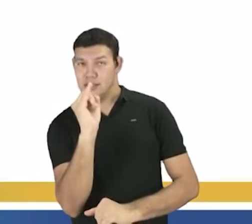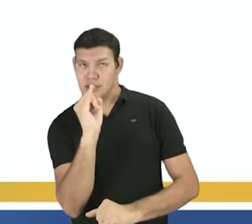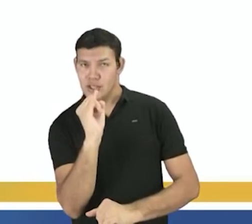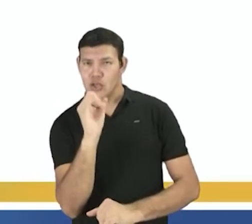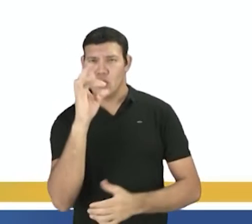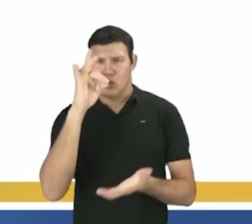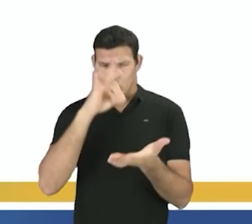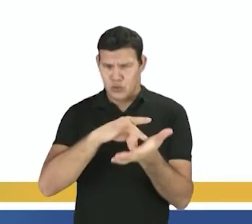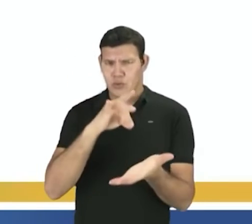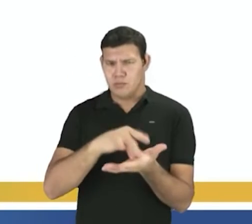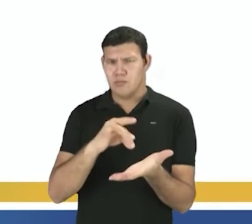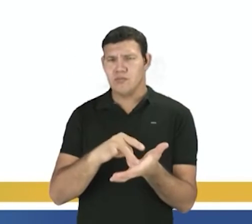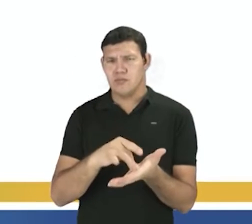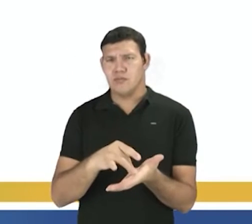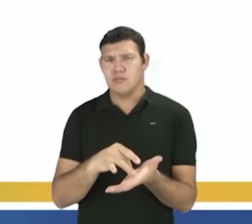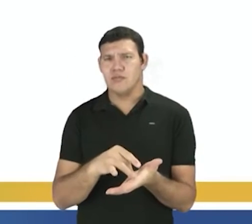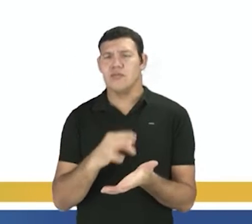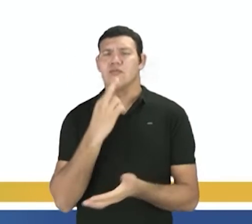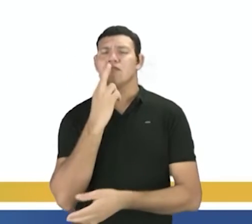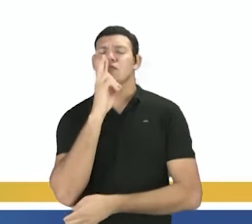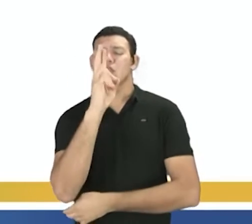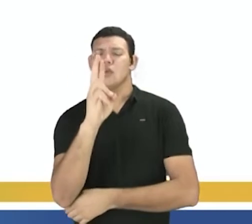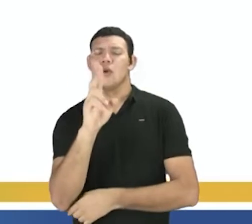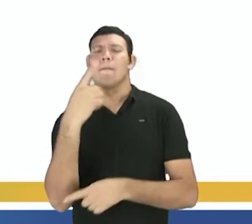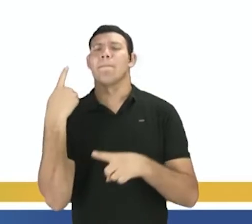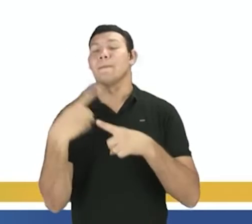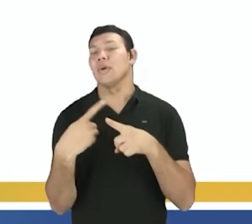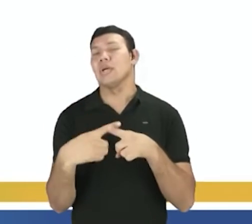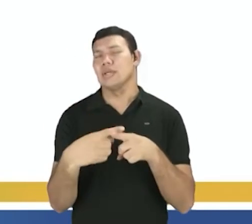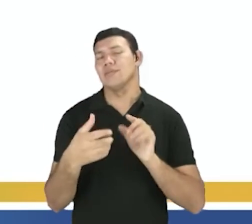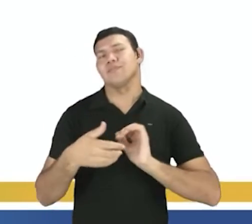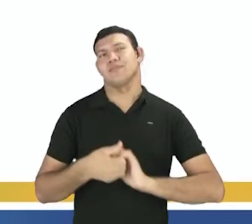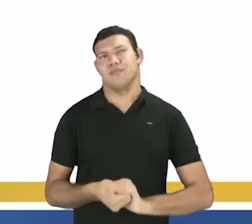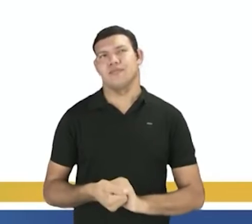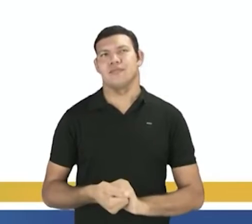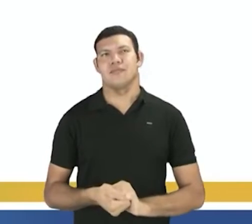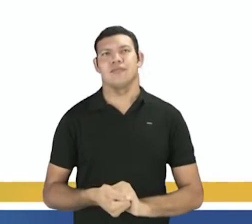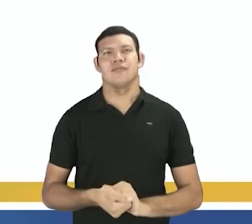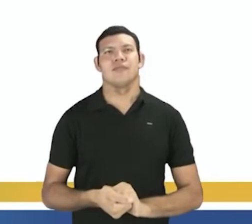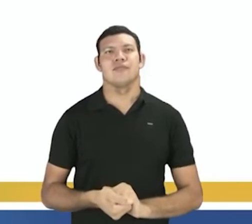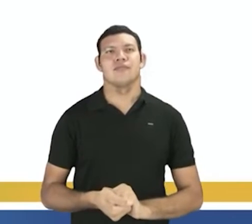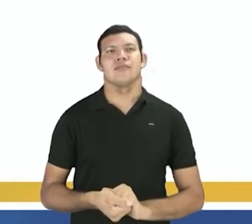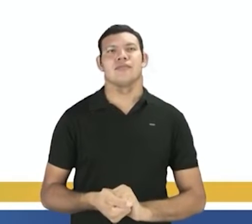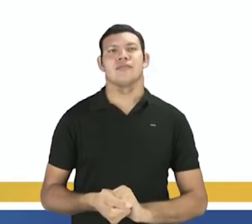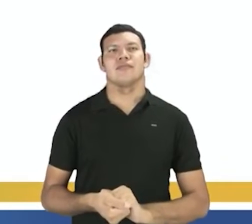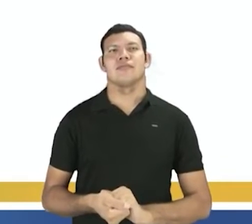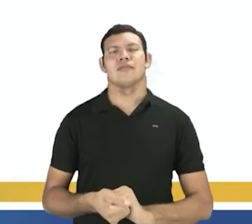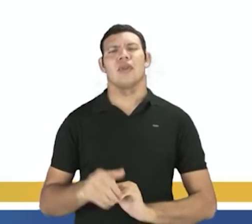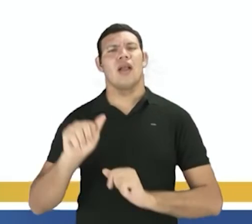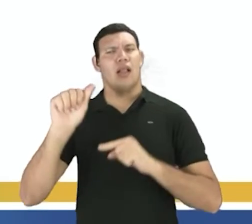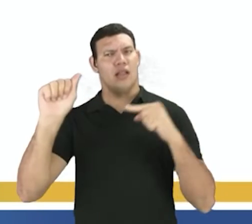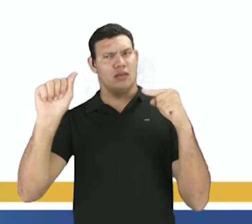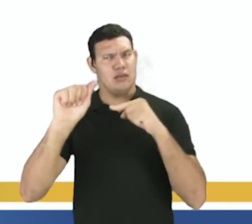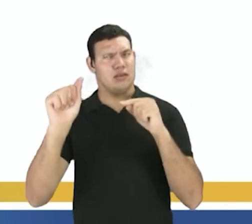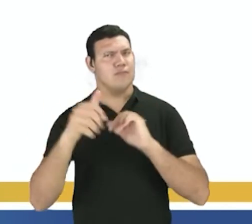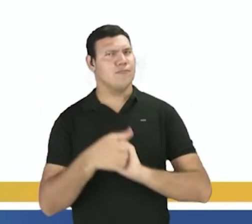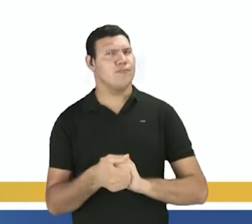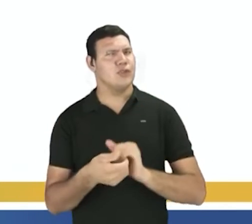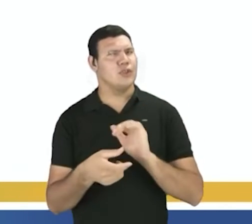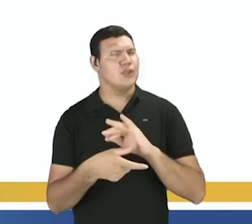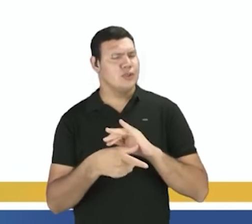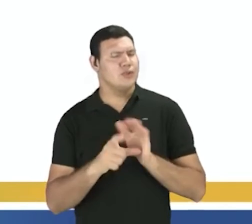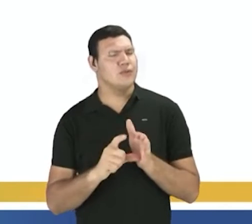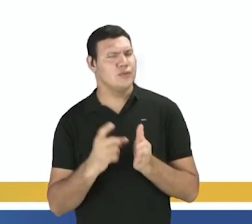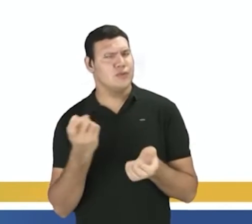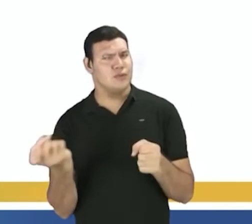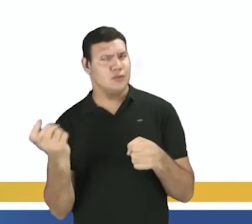procure justificá-la, indicando também a circunstância expressa por eles. Vamos pensar e vamos voltar lá. Vou ler